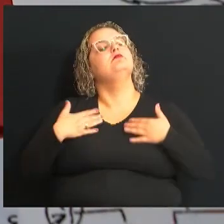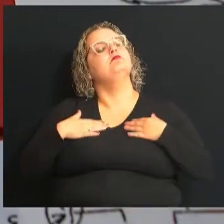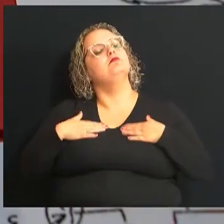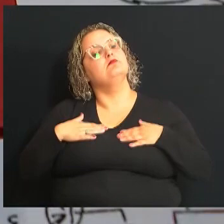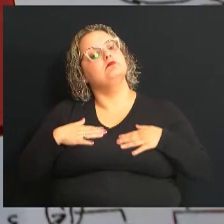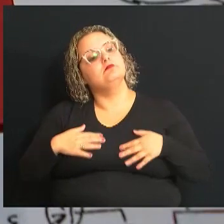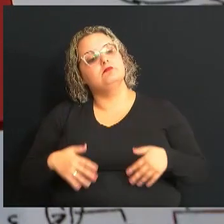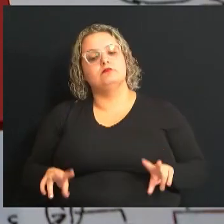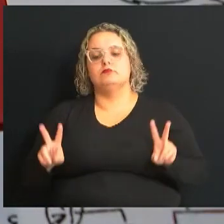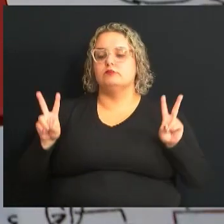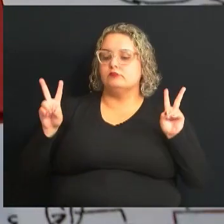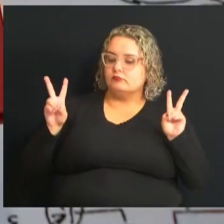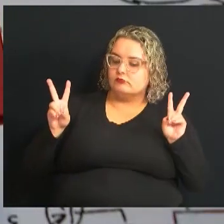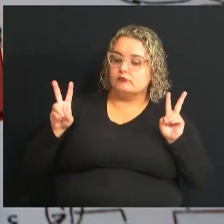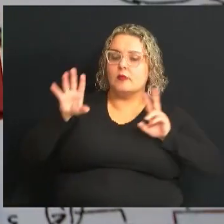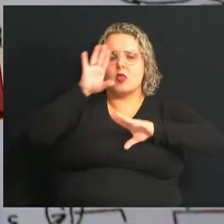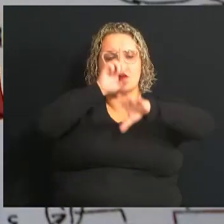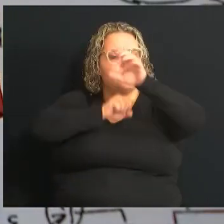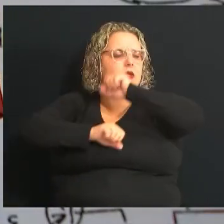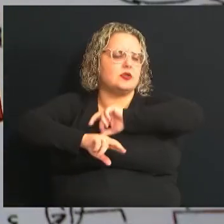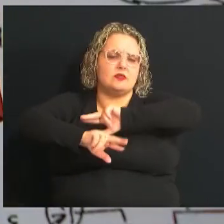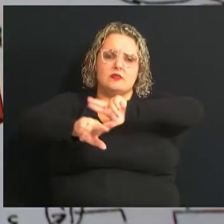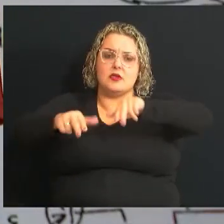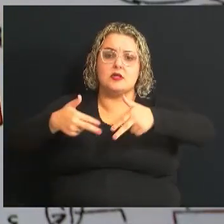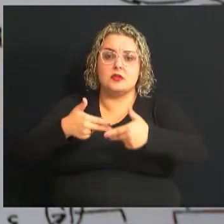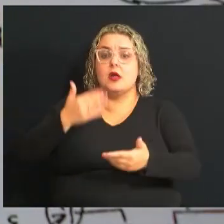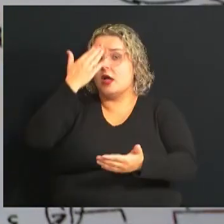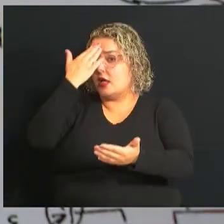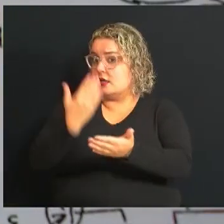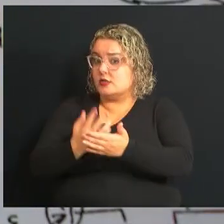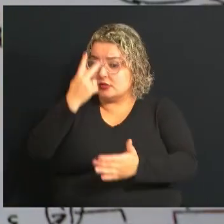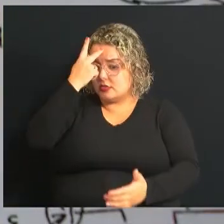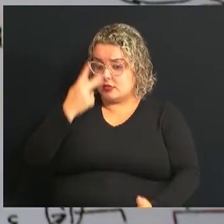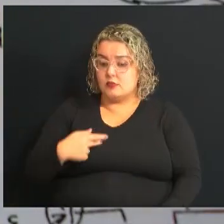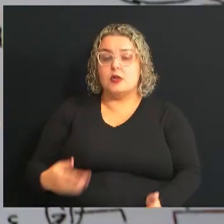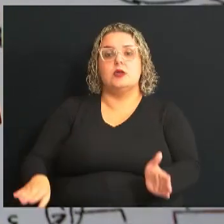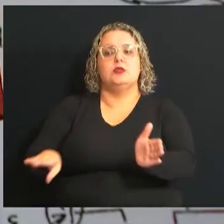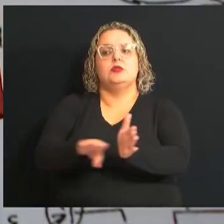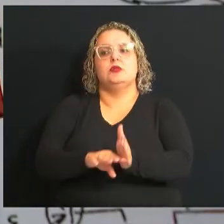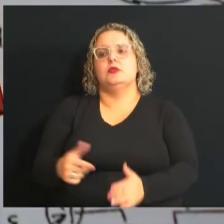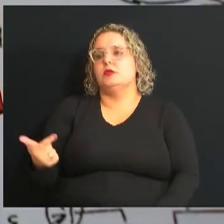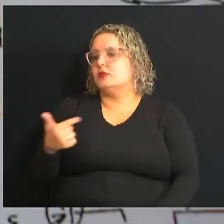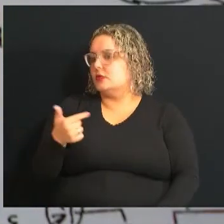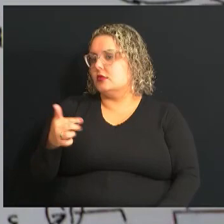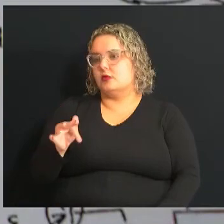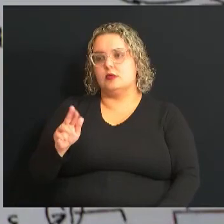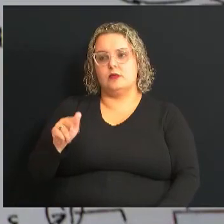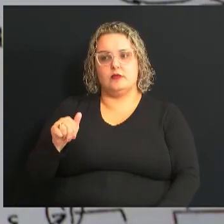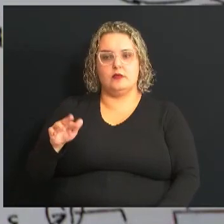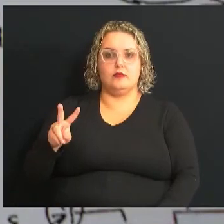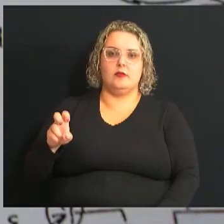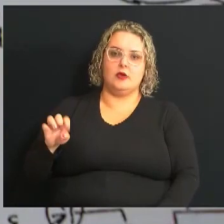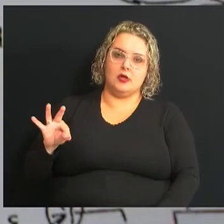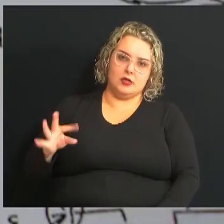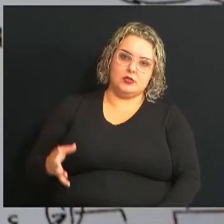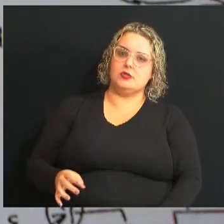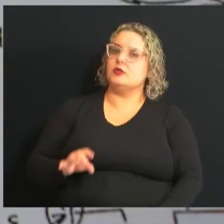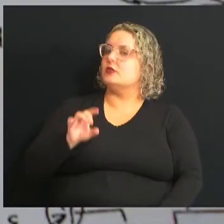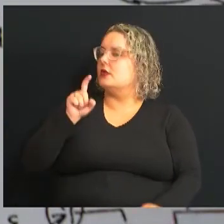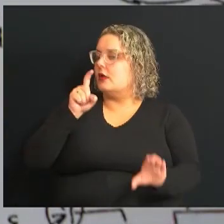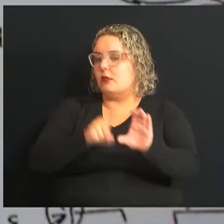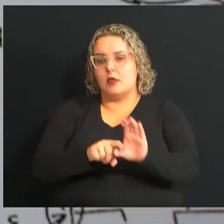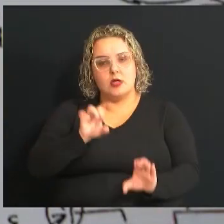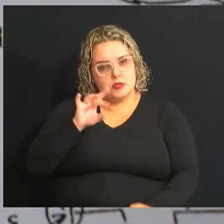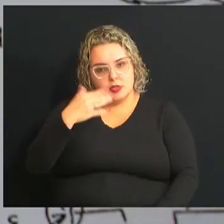lembra, aprendi um monte de coisa, acredita em você, porque chegou na segunda fase da FUVEST, depende apenas de você